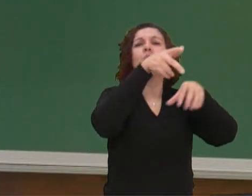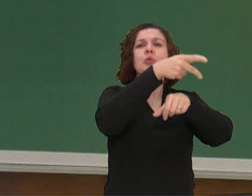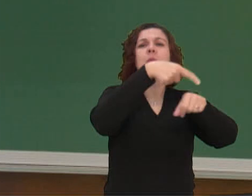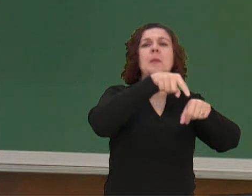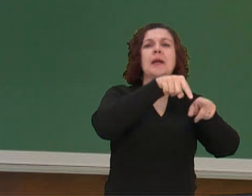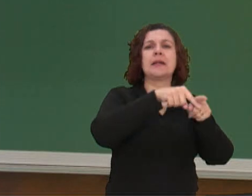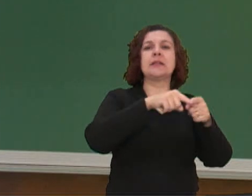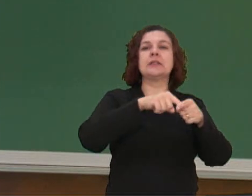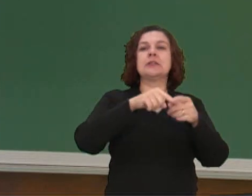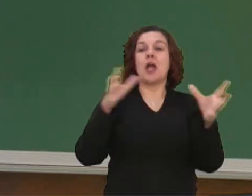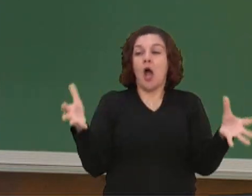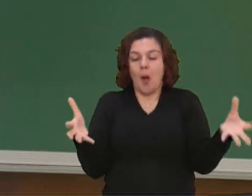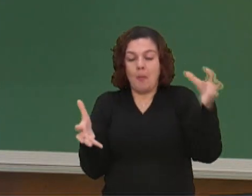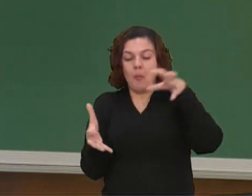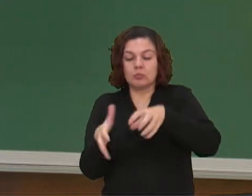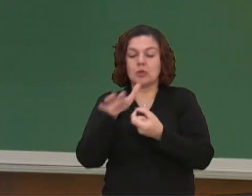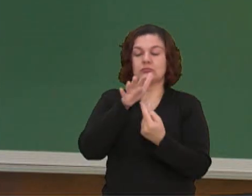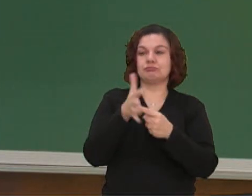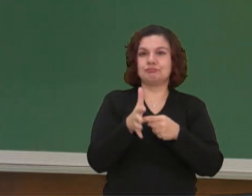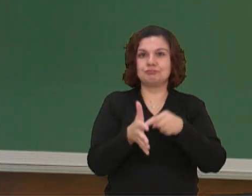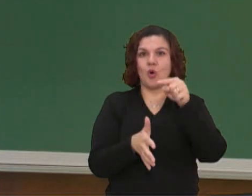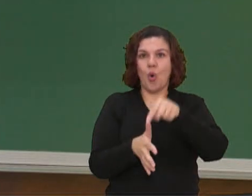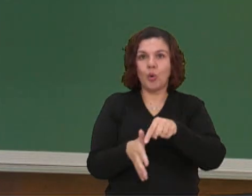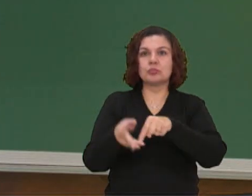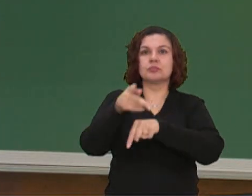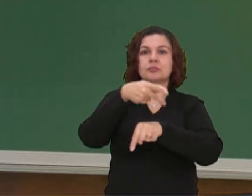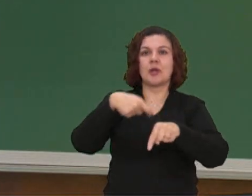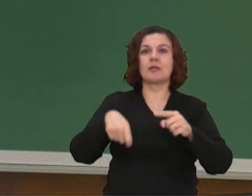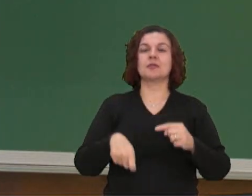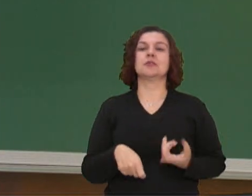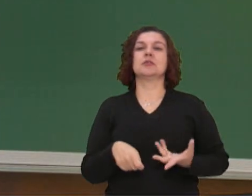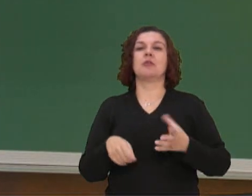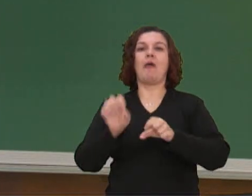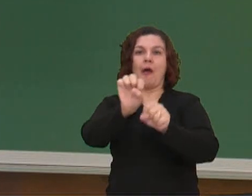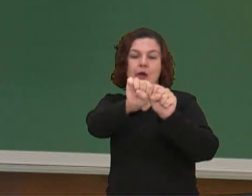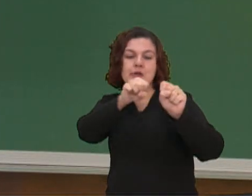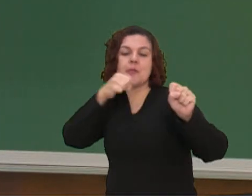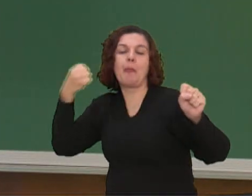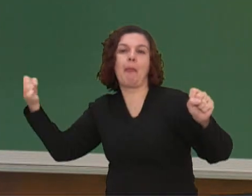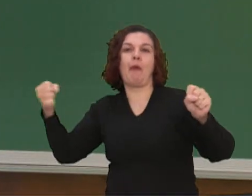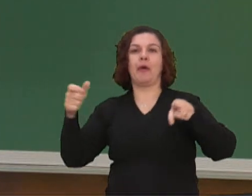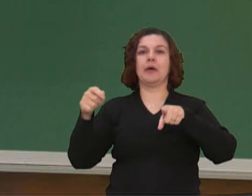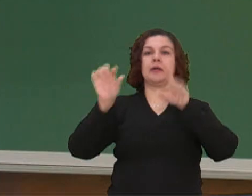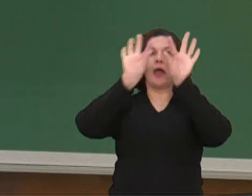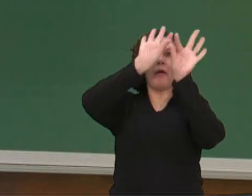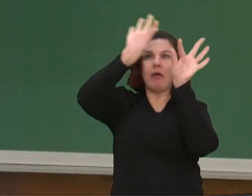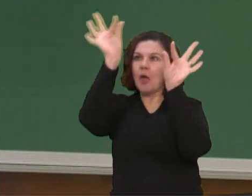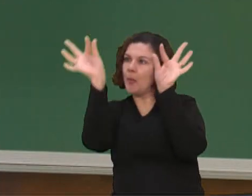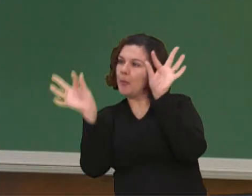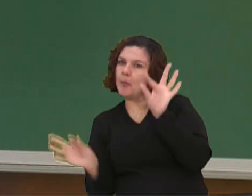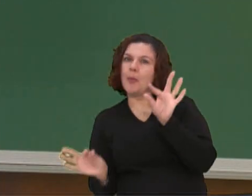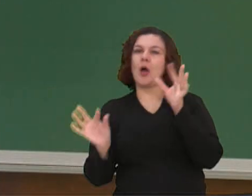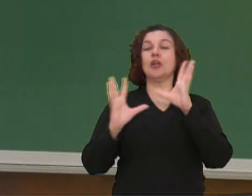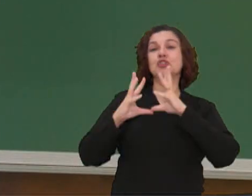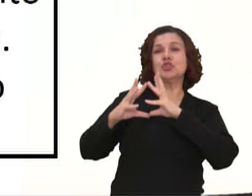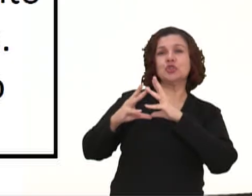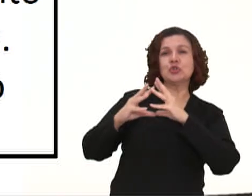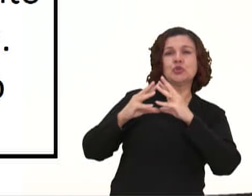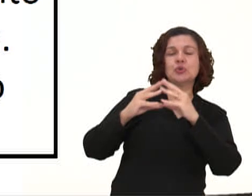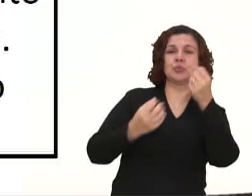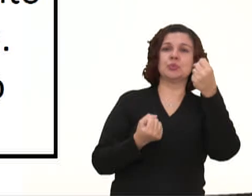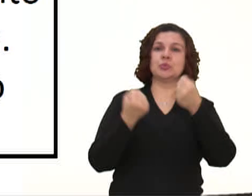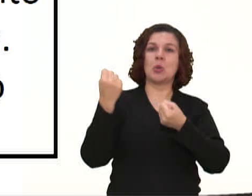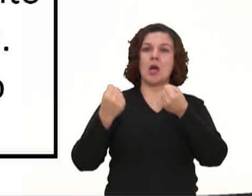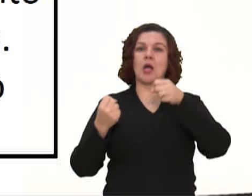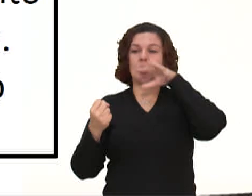lugar, a montagem do motor em outro país, aí as portas, a borracha, enfim, todos os componentes daquele veículo